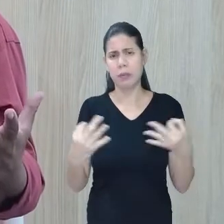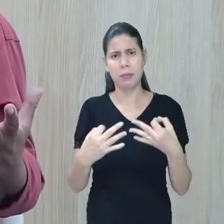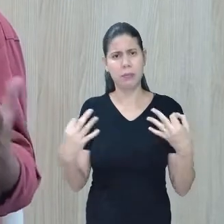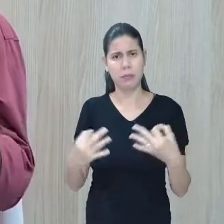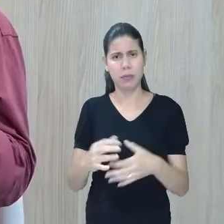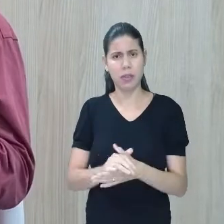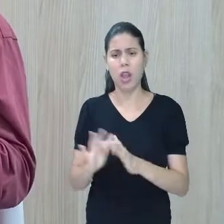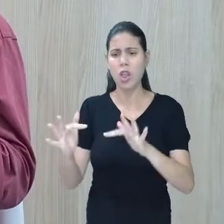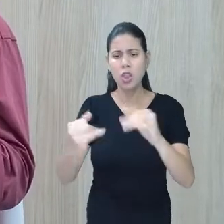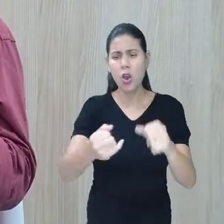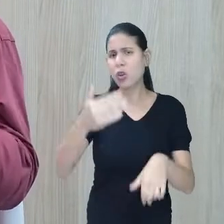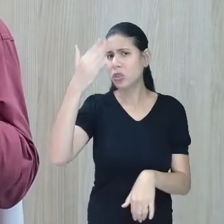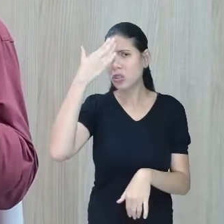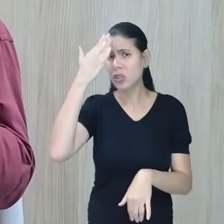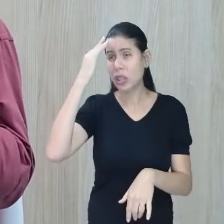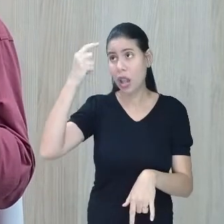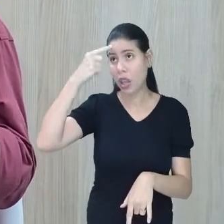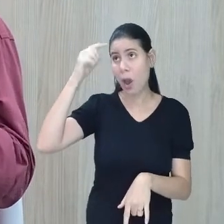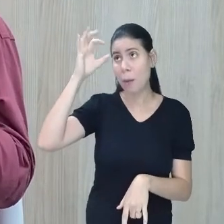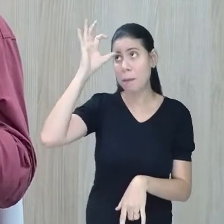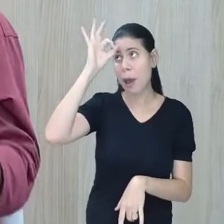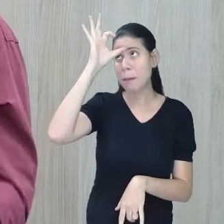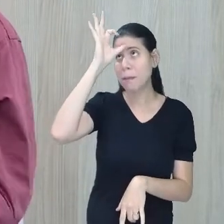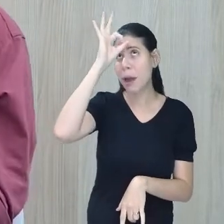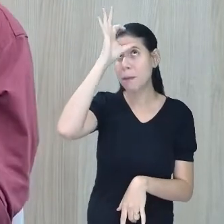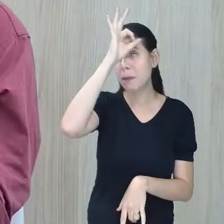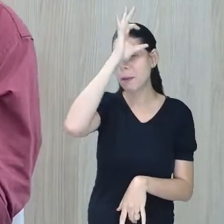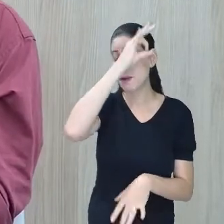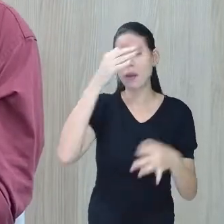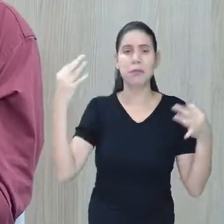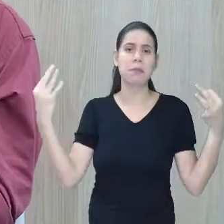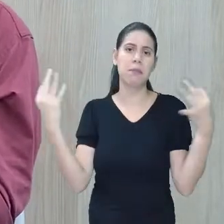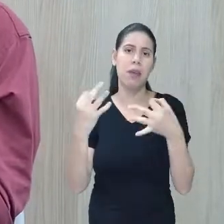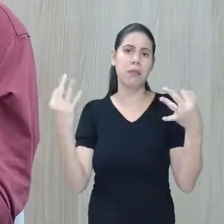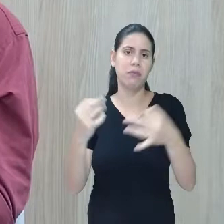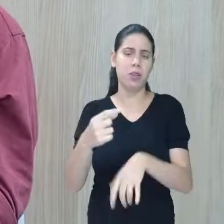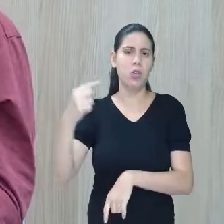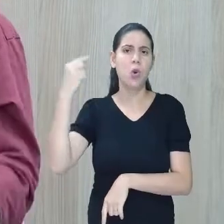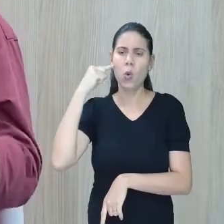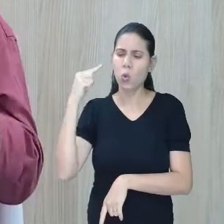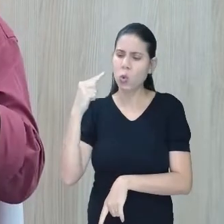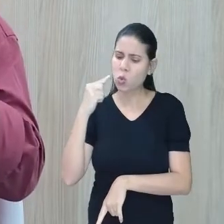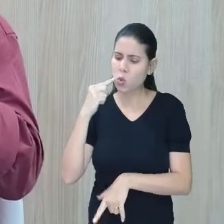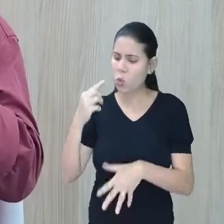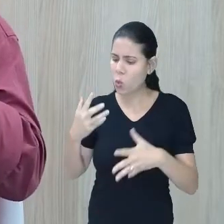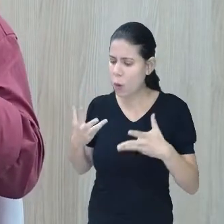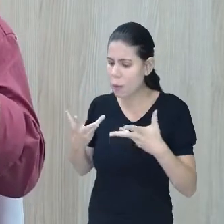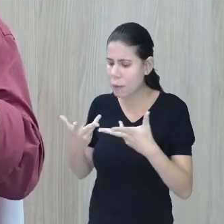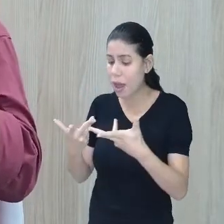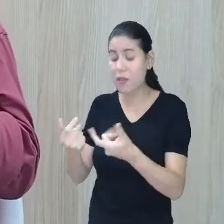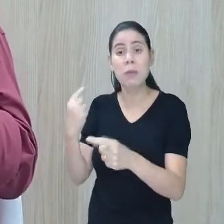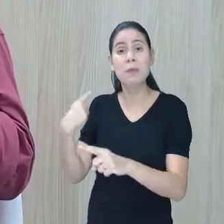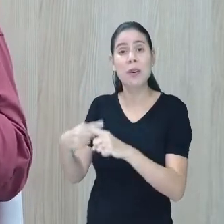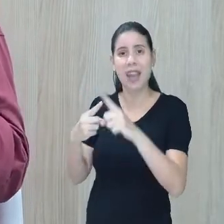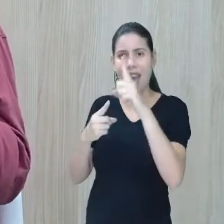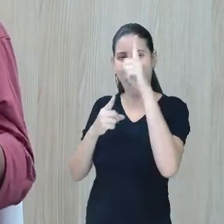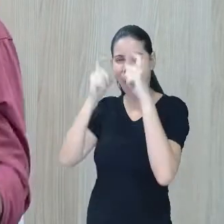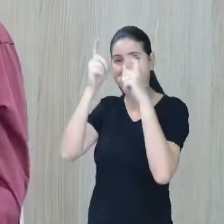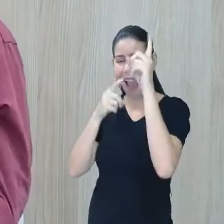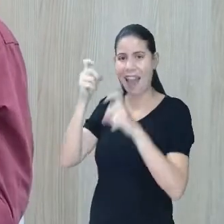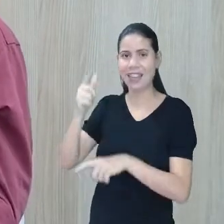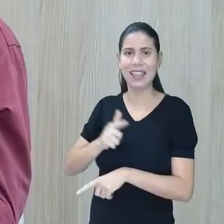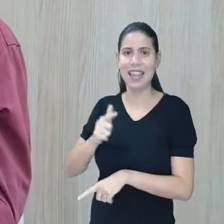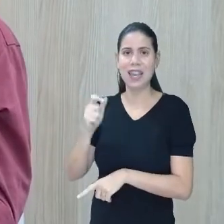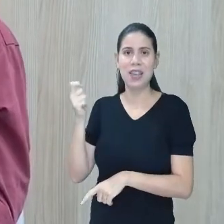falando. Sim. E quem não estiver entendendo, a expressão vai dizer e vai negar. O surdo é maravilhoso, porque vai existir essa comunicação, a expressão né, facial, ele não